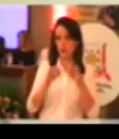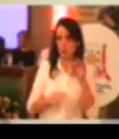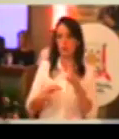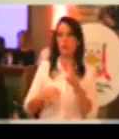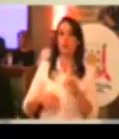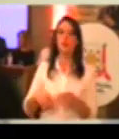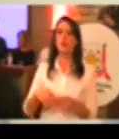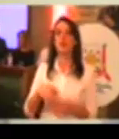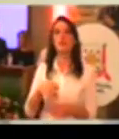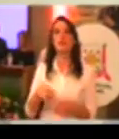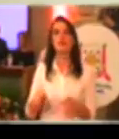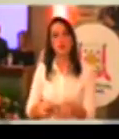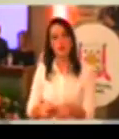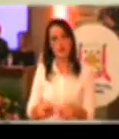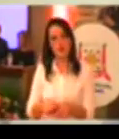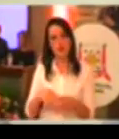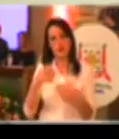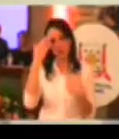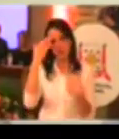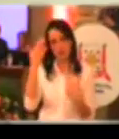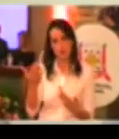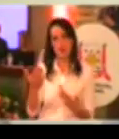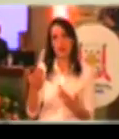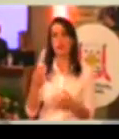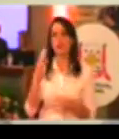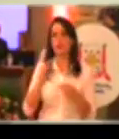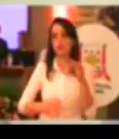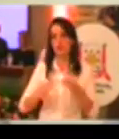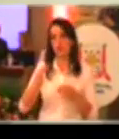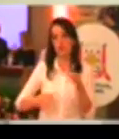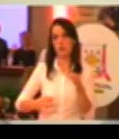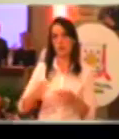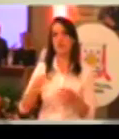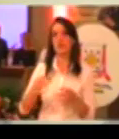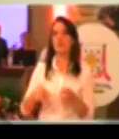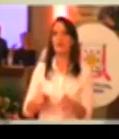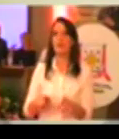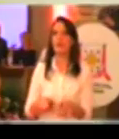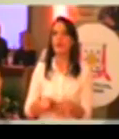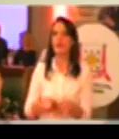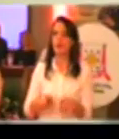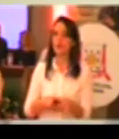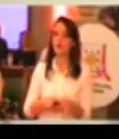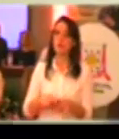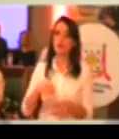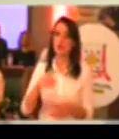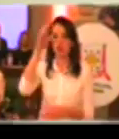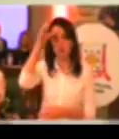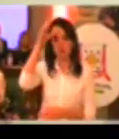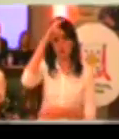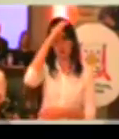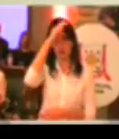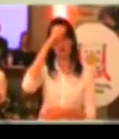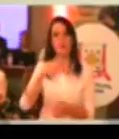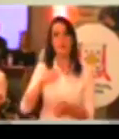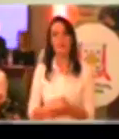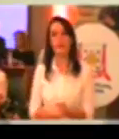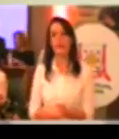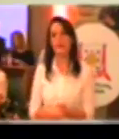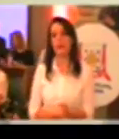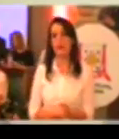federal, diretor do foro da sessão judiciária da subseção judiciária de Criciúma,